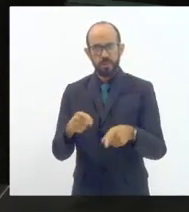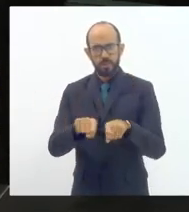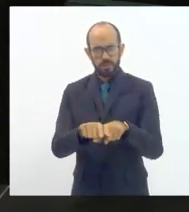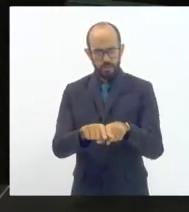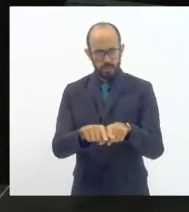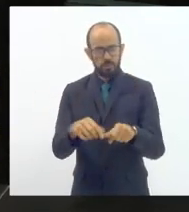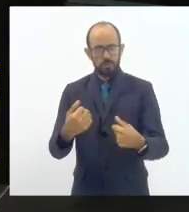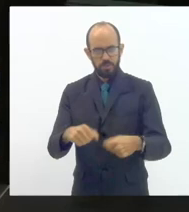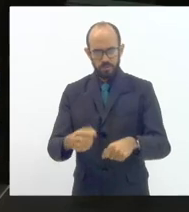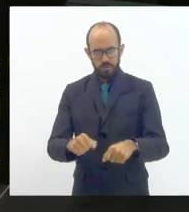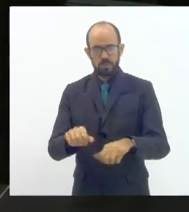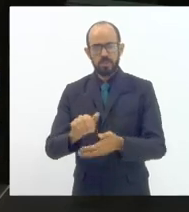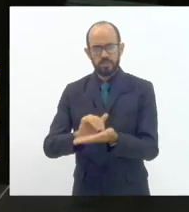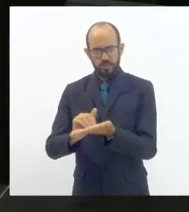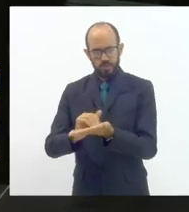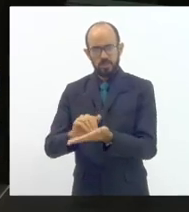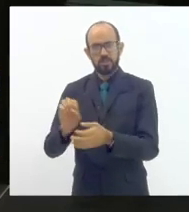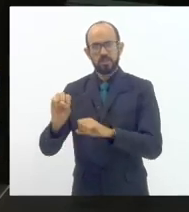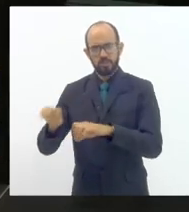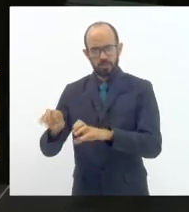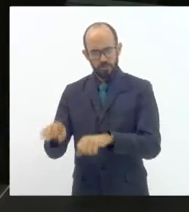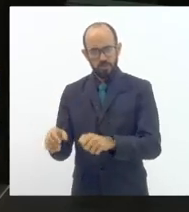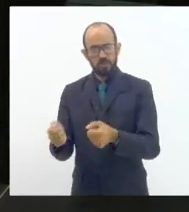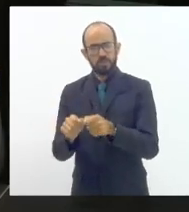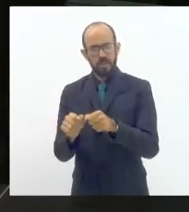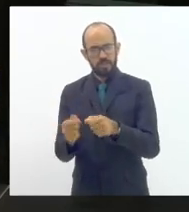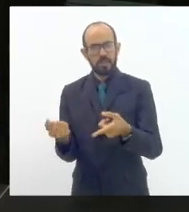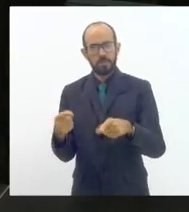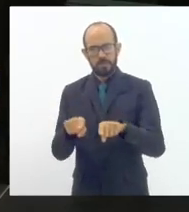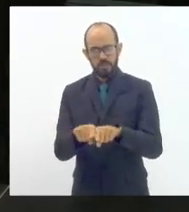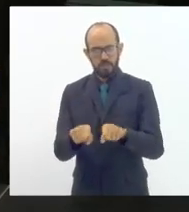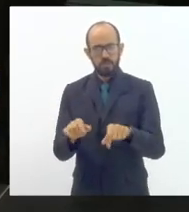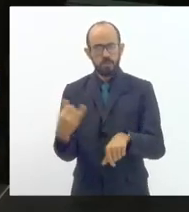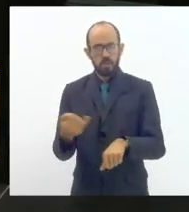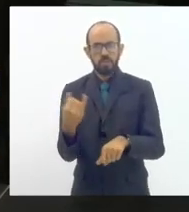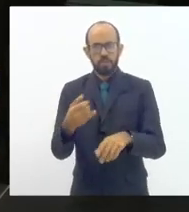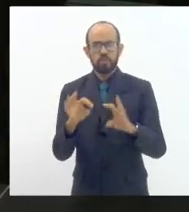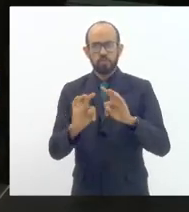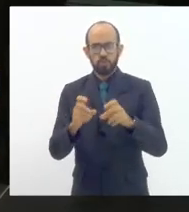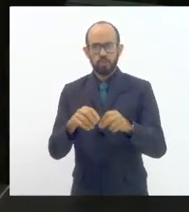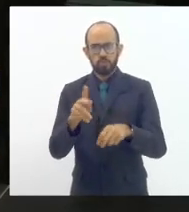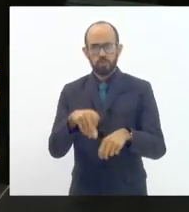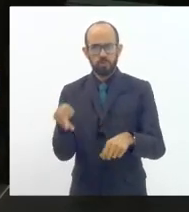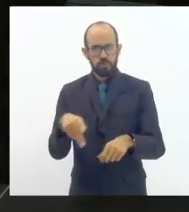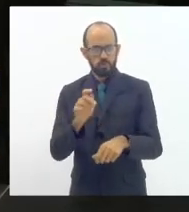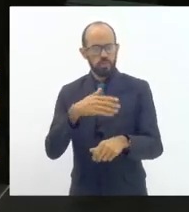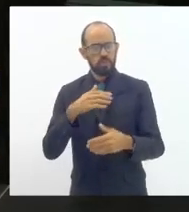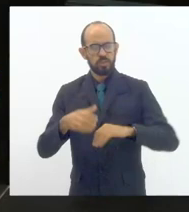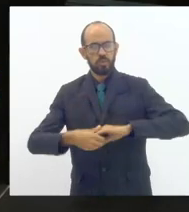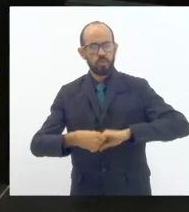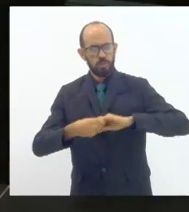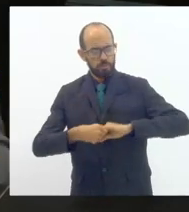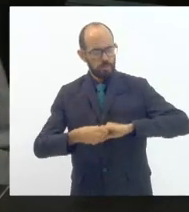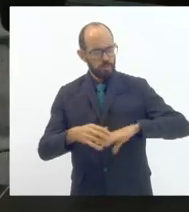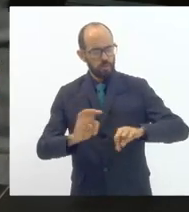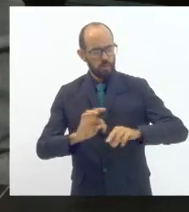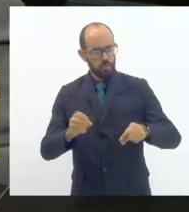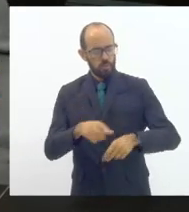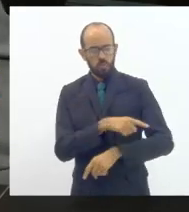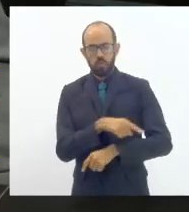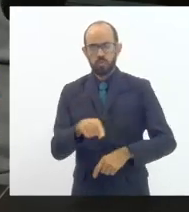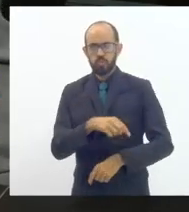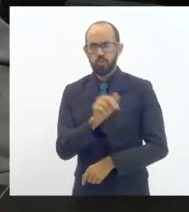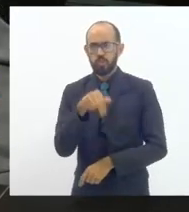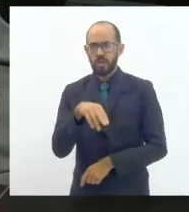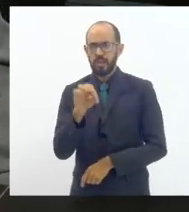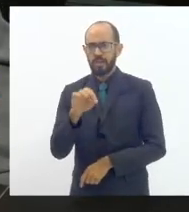Secretaria de Educação faça essa parceria, é importantíssimo, todos os professores, em nome do professor Cláudio, saúdo todos vocês aqui. Professor Natanael, que